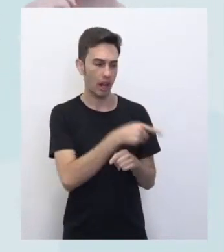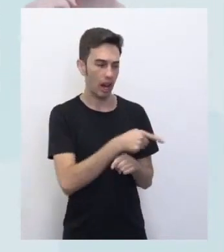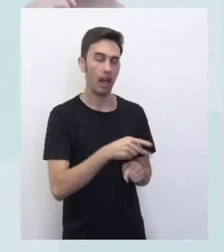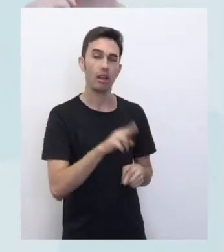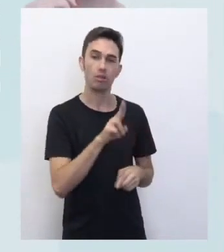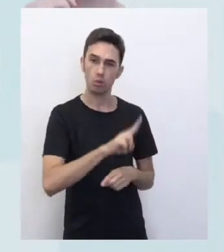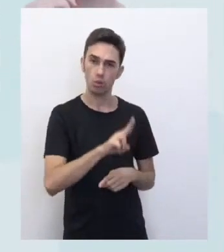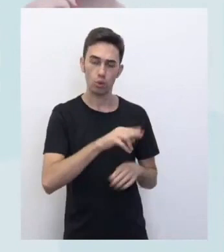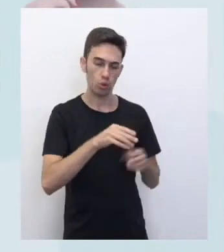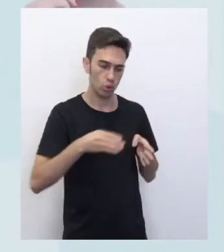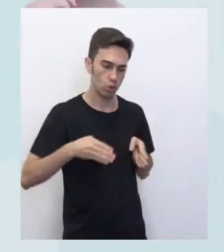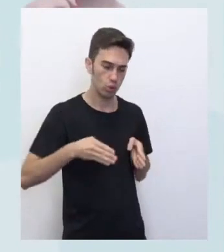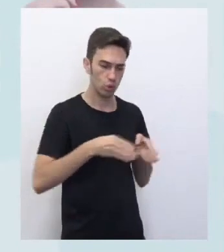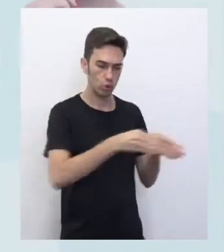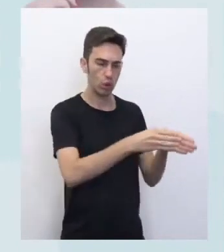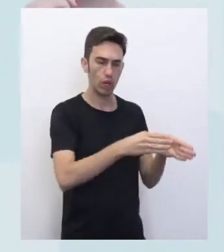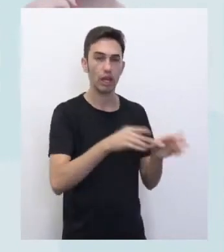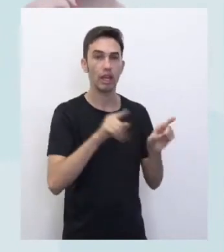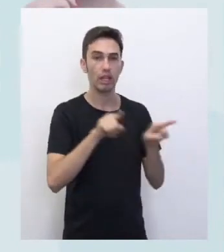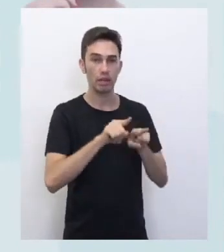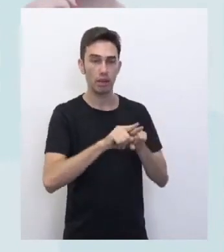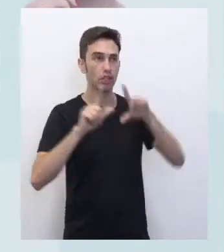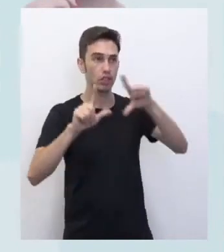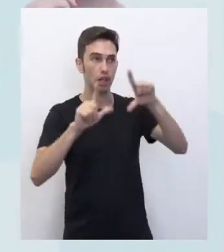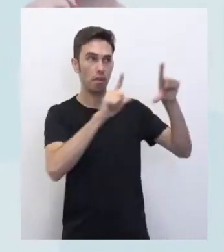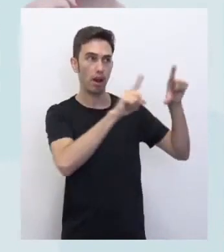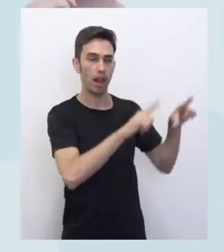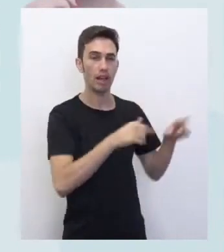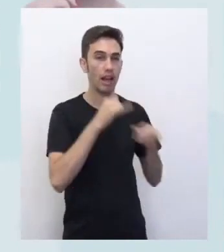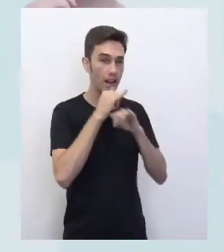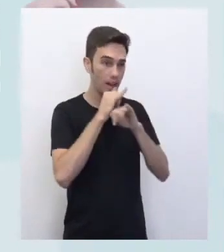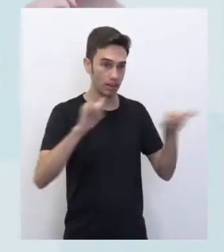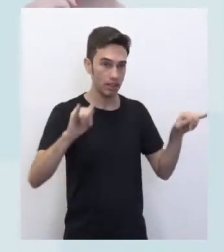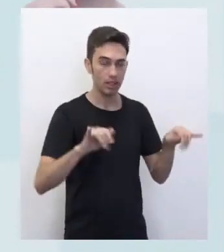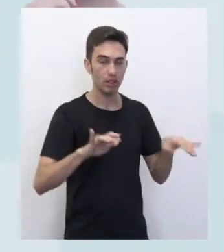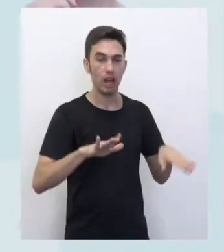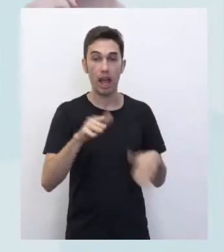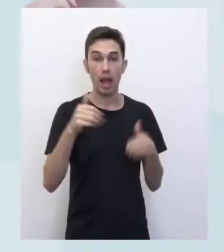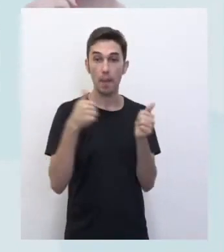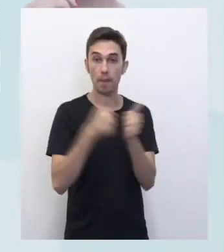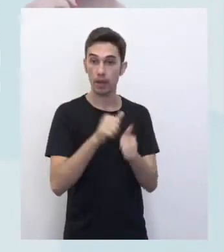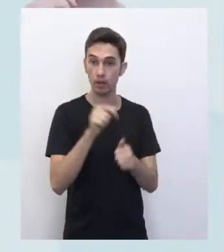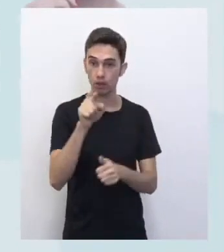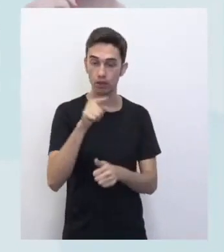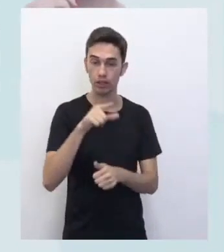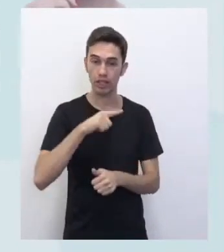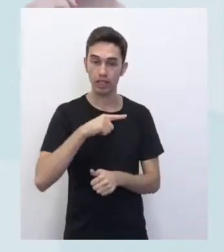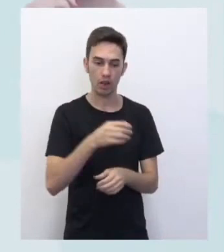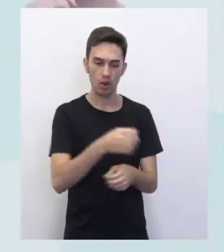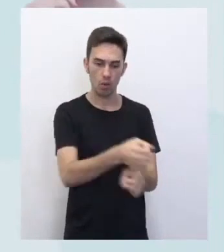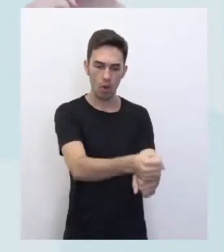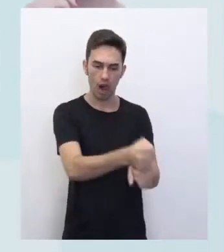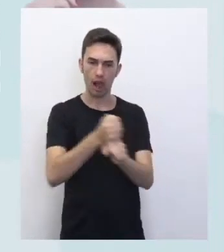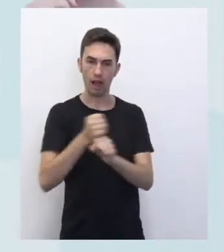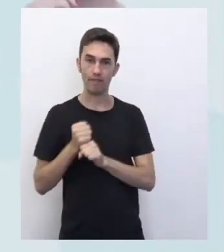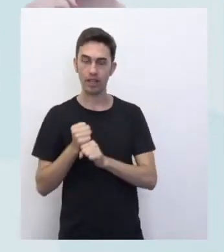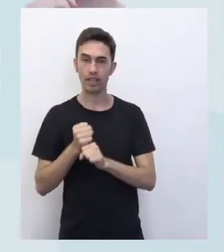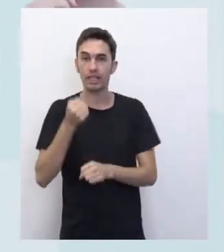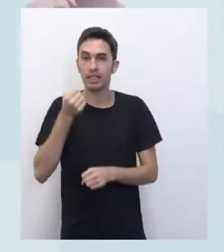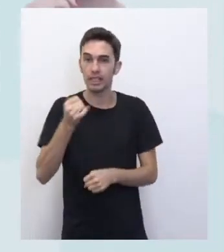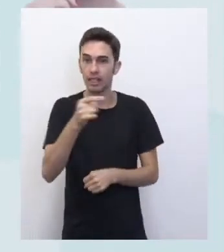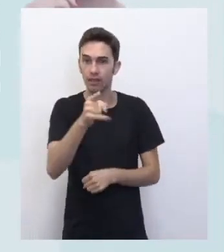uso e havia placas que sinalizavam isso. Próximo a você, existe uma alavanca que, se